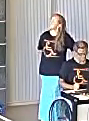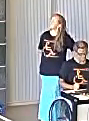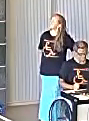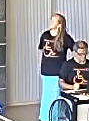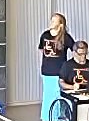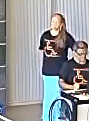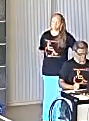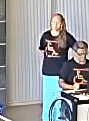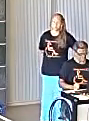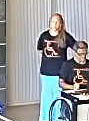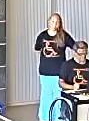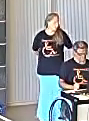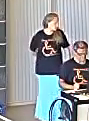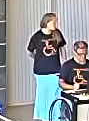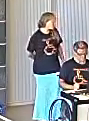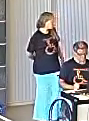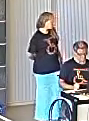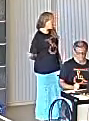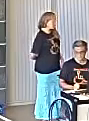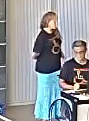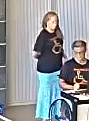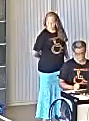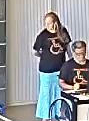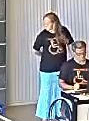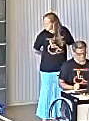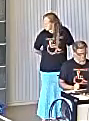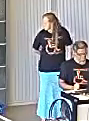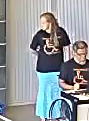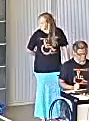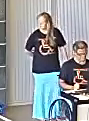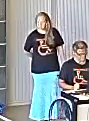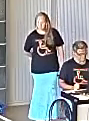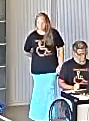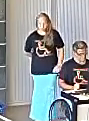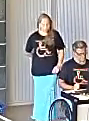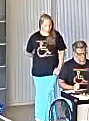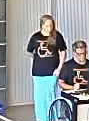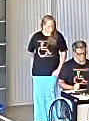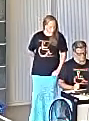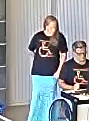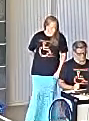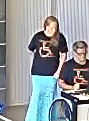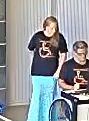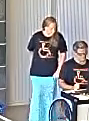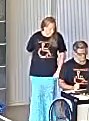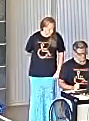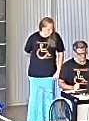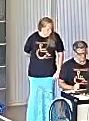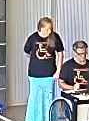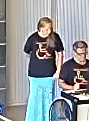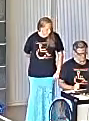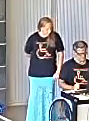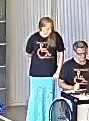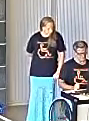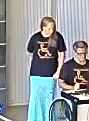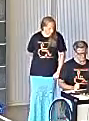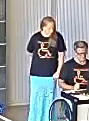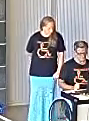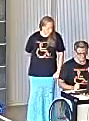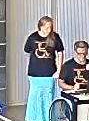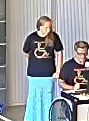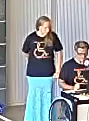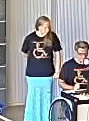transbordo que não oferece nenhuma segurança ela chegou a ser proibida pelo imetro em 2015 mas